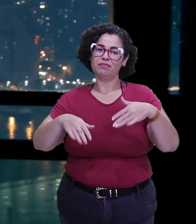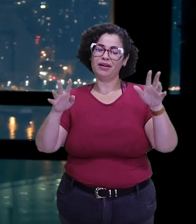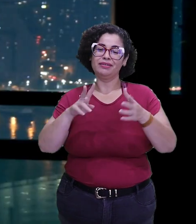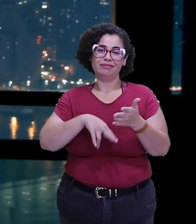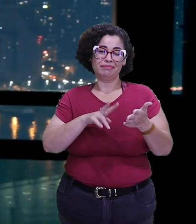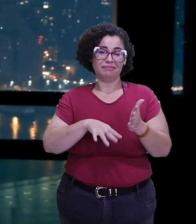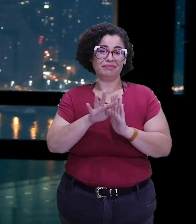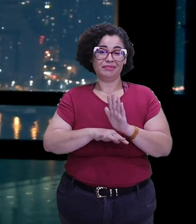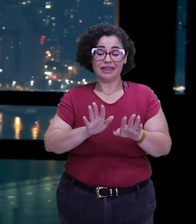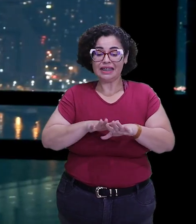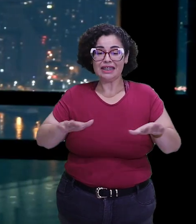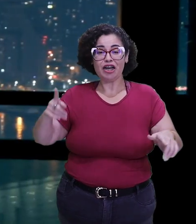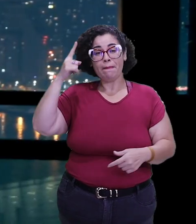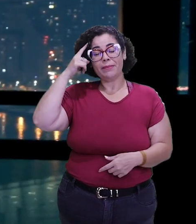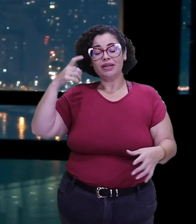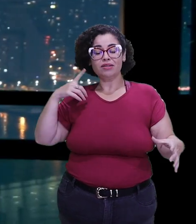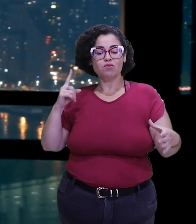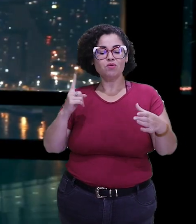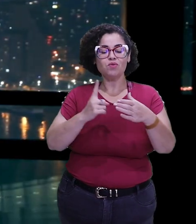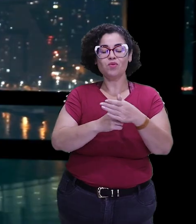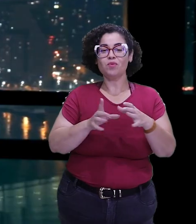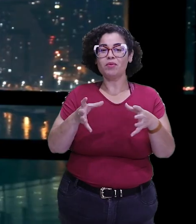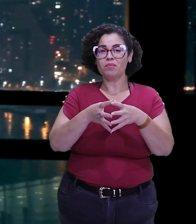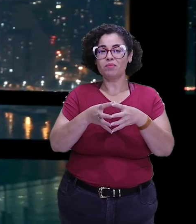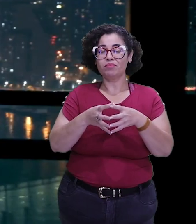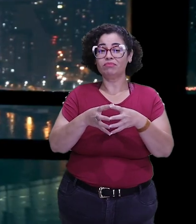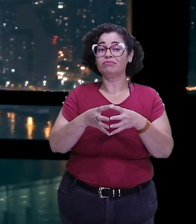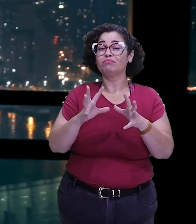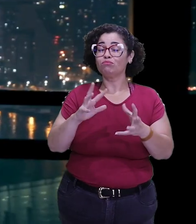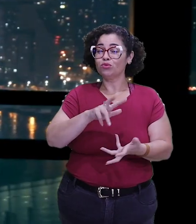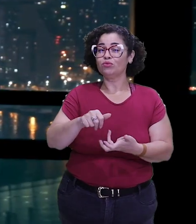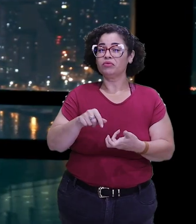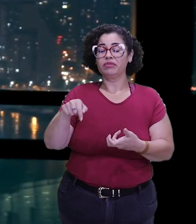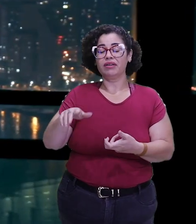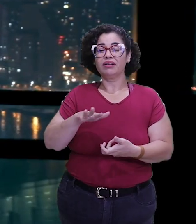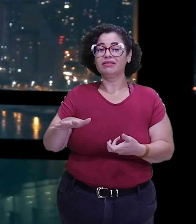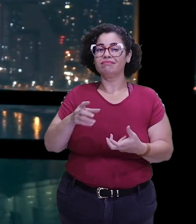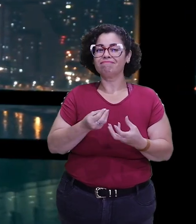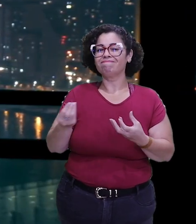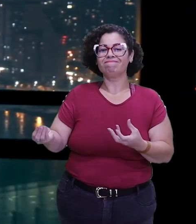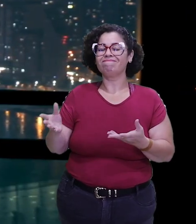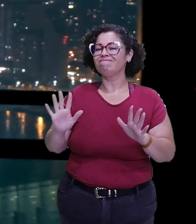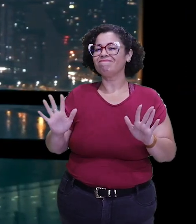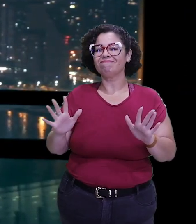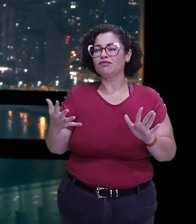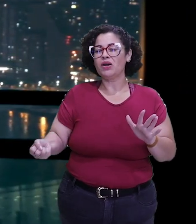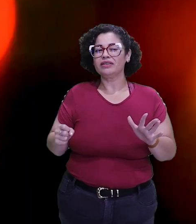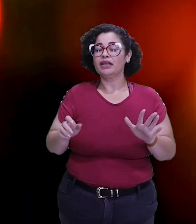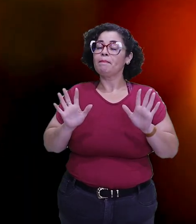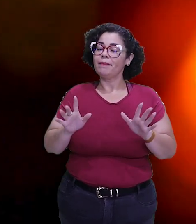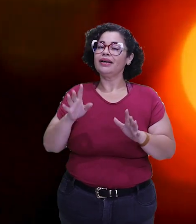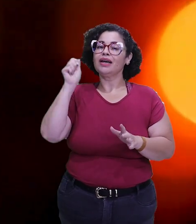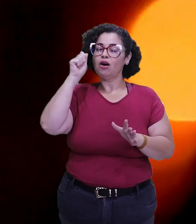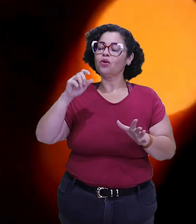Os meninos imaginam-se parte de um mundo que os rejeita. E Jorge Amado dá a eles um momento de